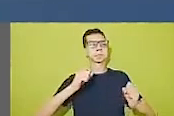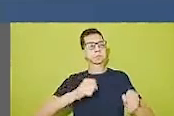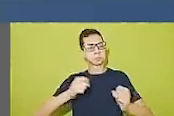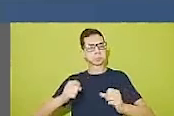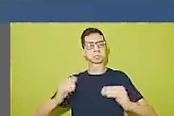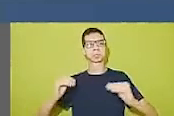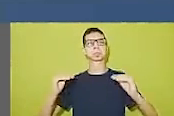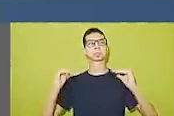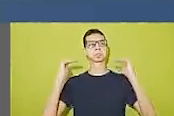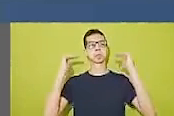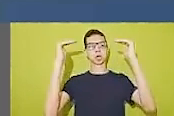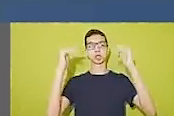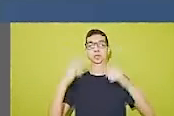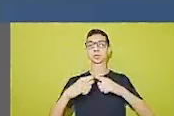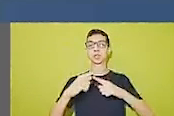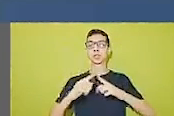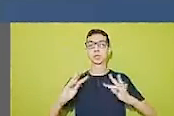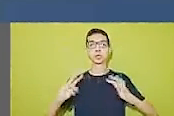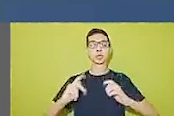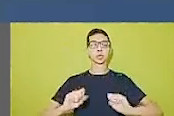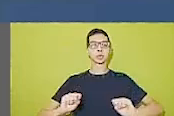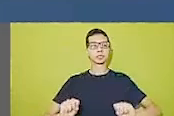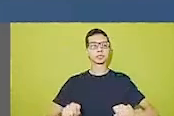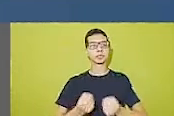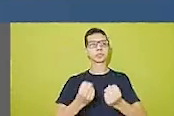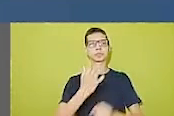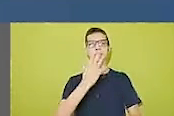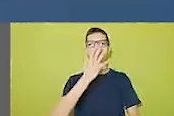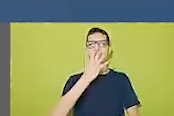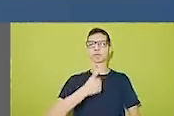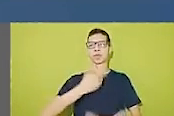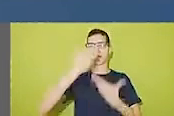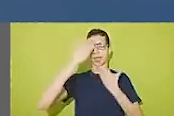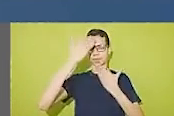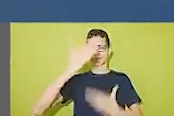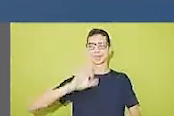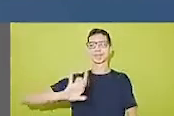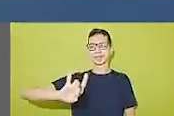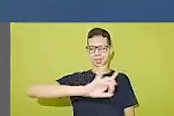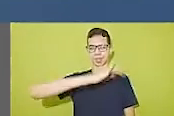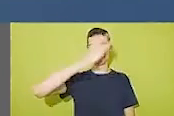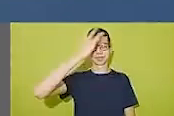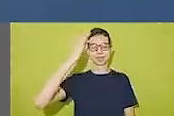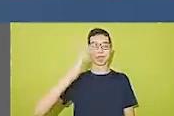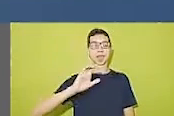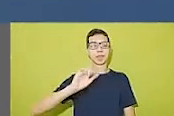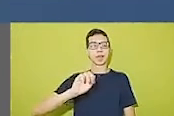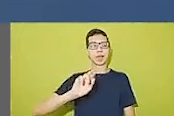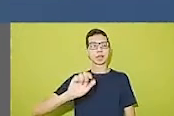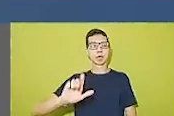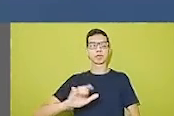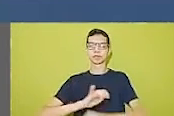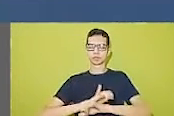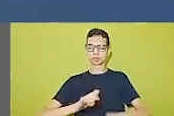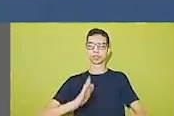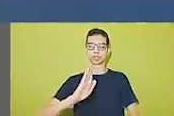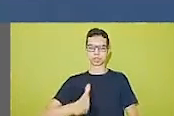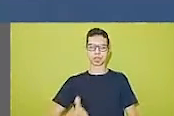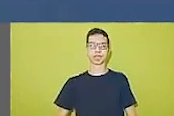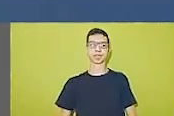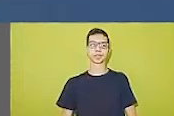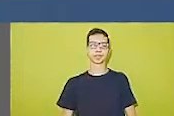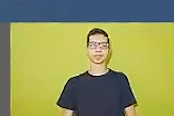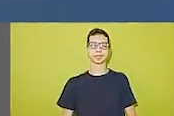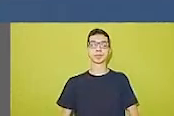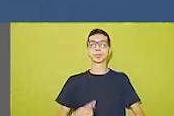que sempre agradecer o pessoal que está lá na ponta, como a Carol falou, que sem eles nada disso, né, seria